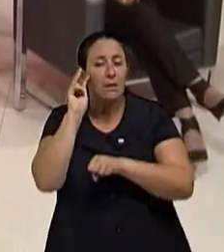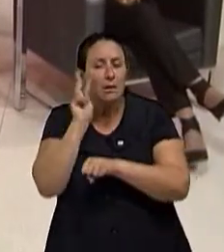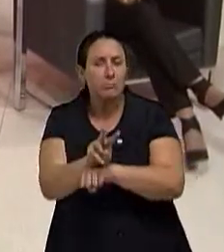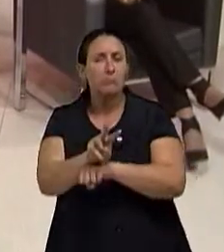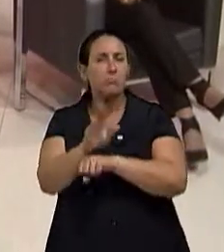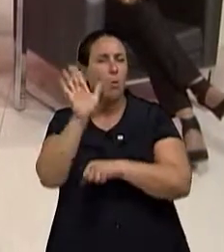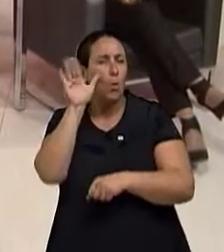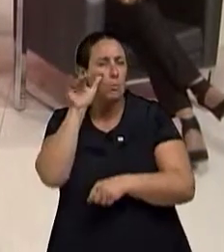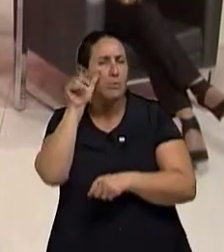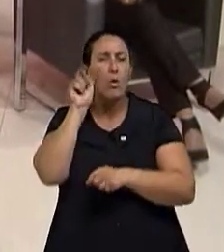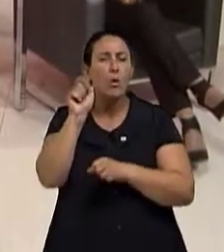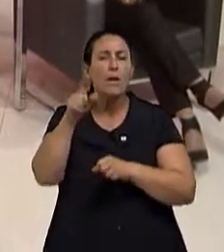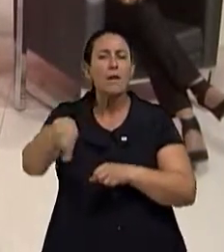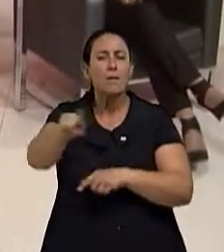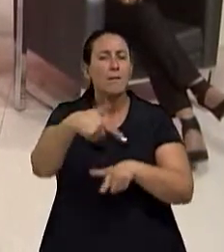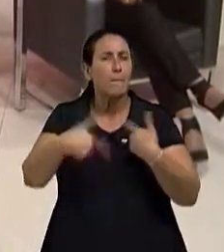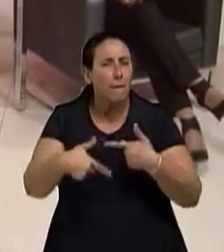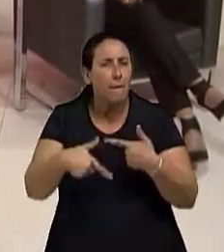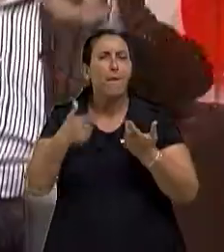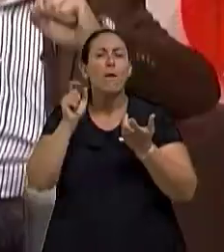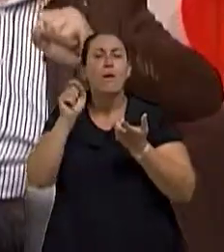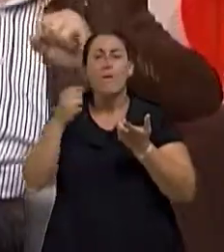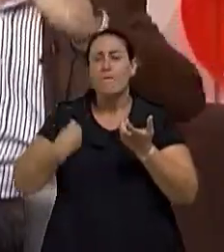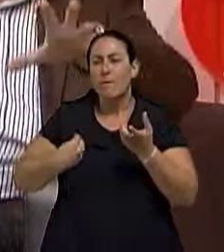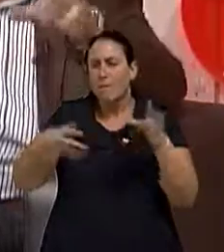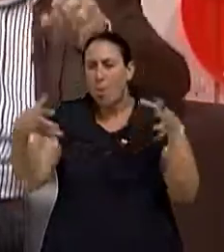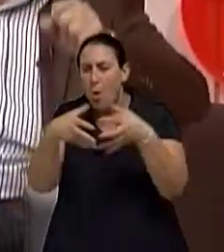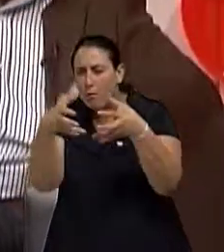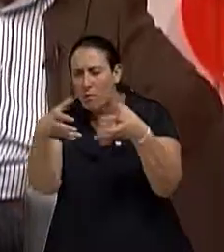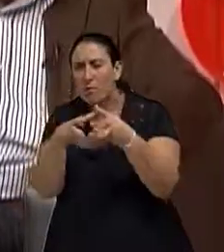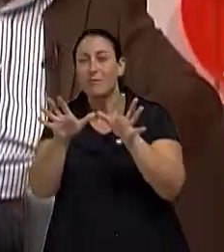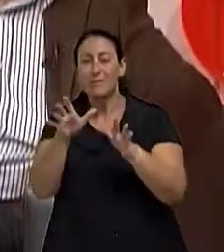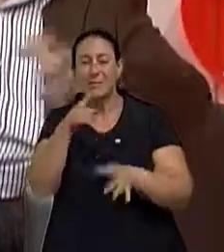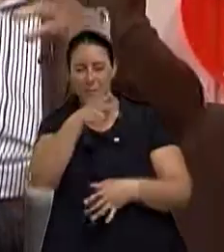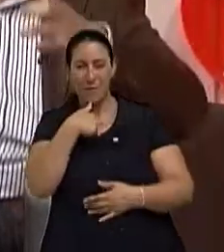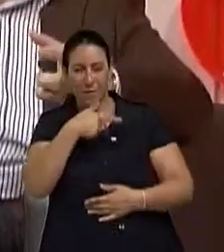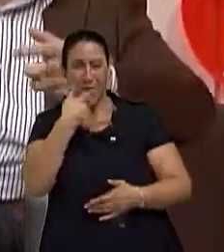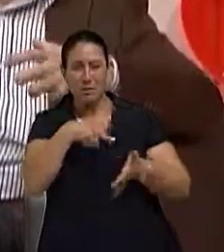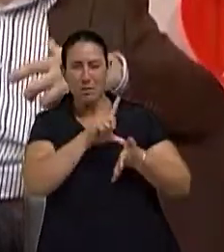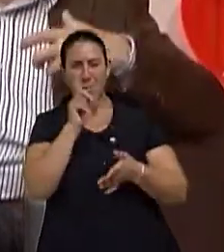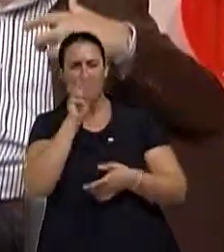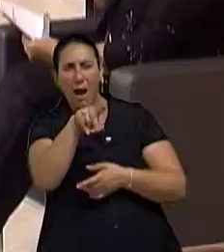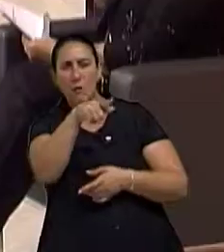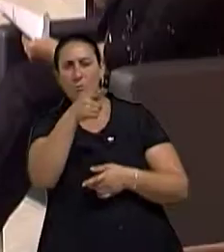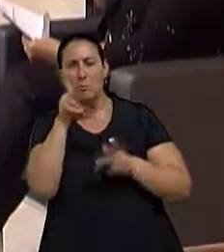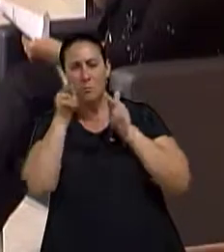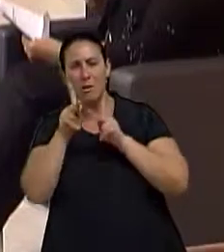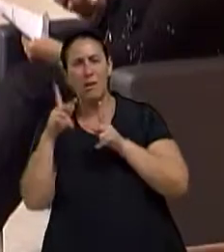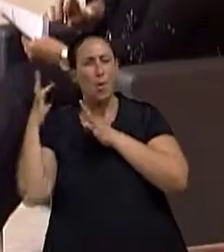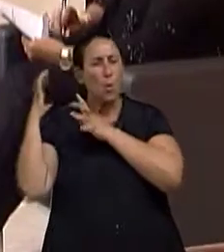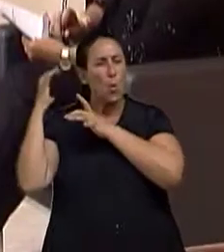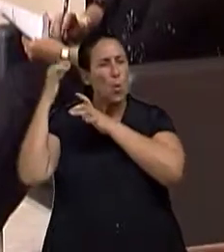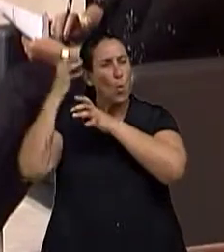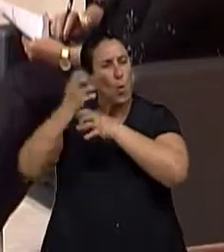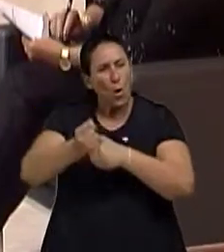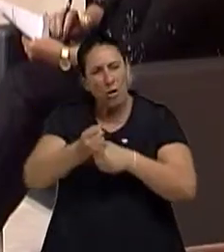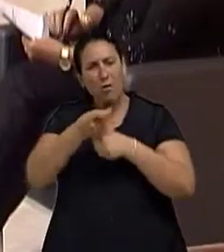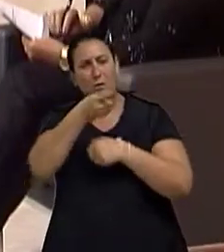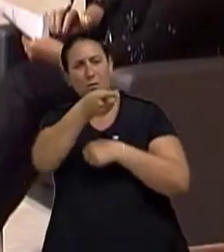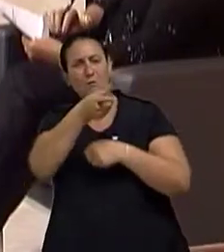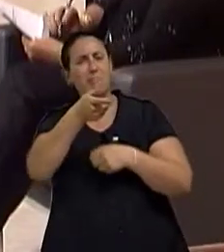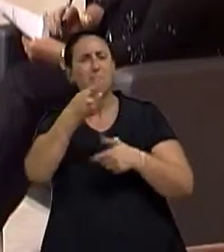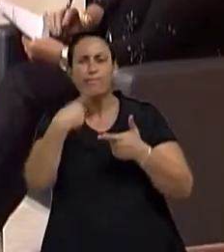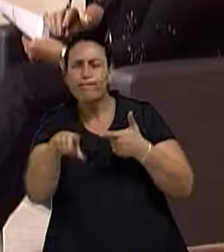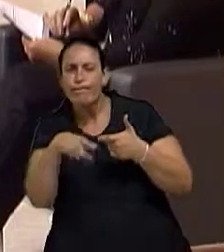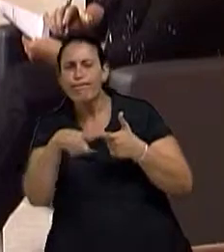observado pelos que convivem. Exatamente. Aquilo que eu falava, o cão que ladra morde, é o quê? E a manifestação, né? Alguma frase